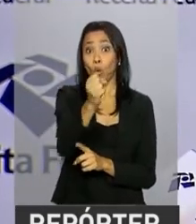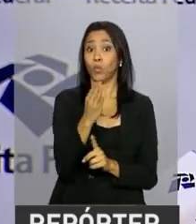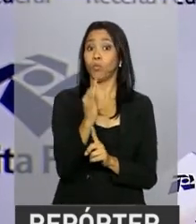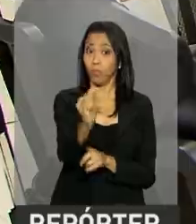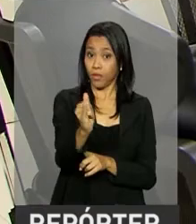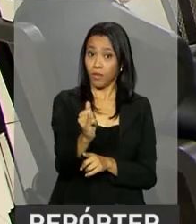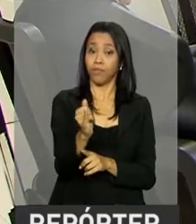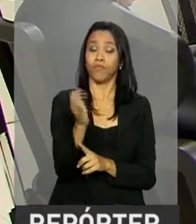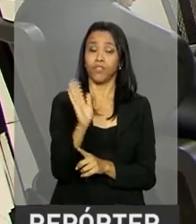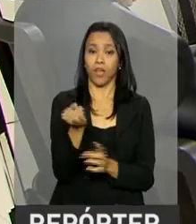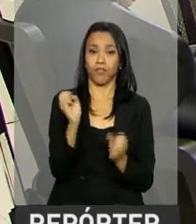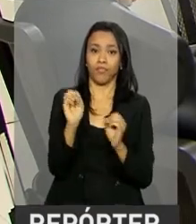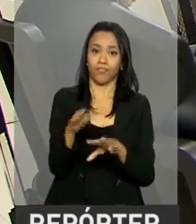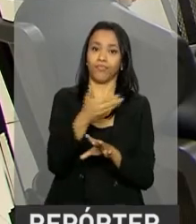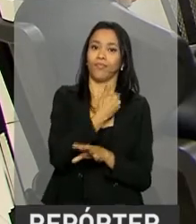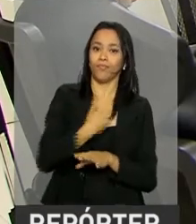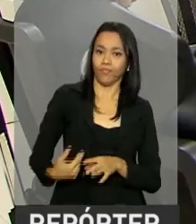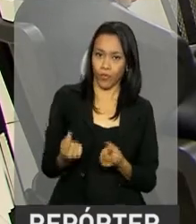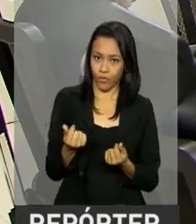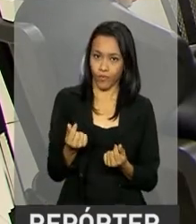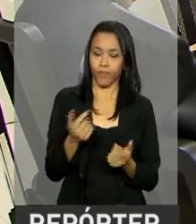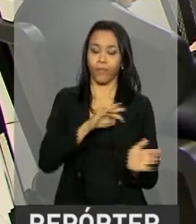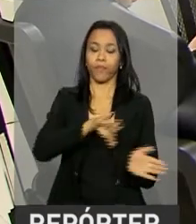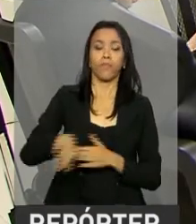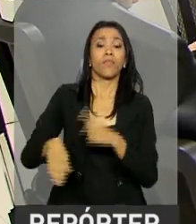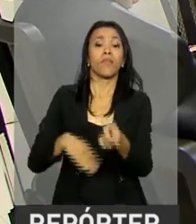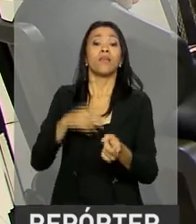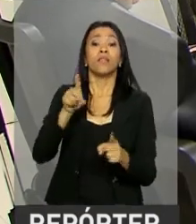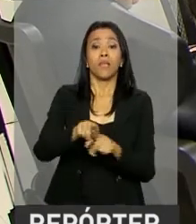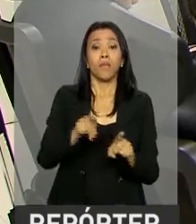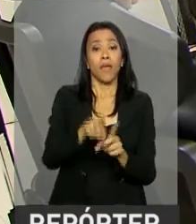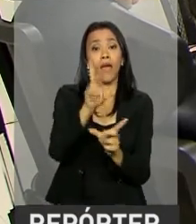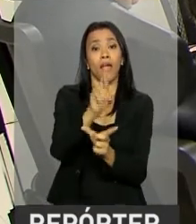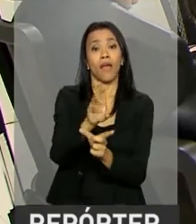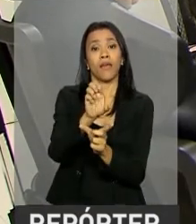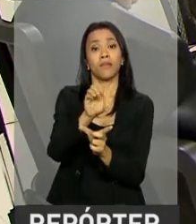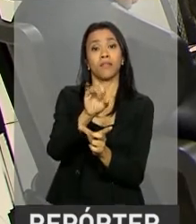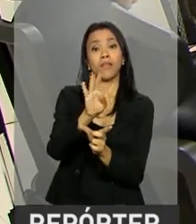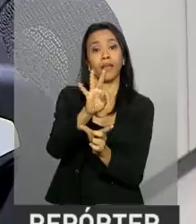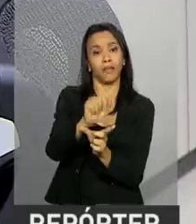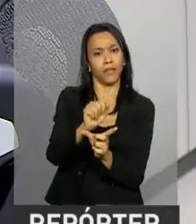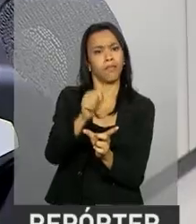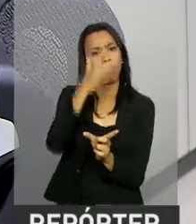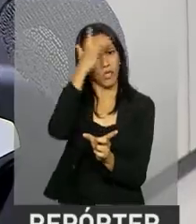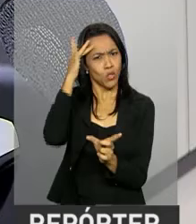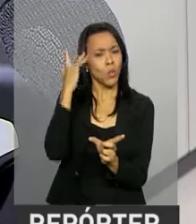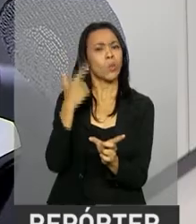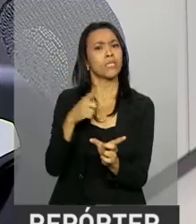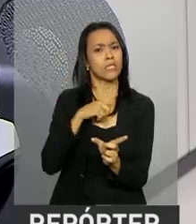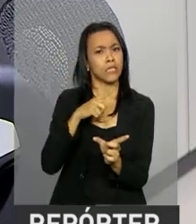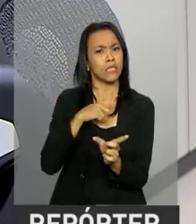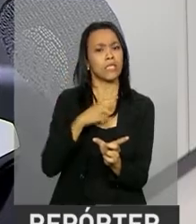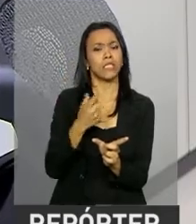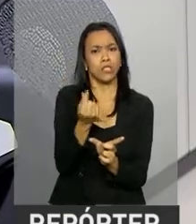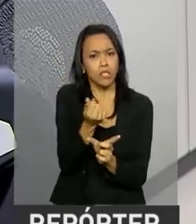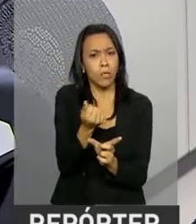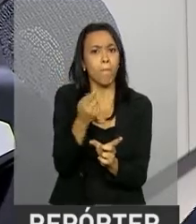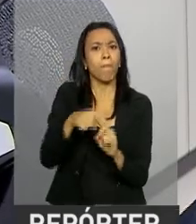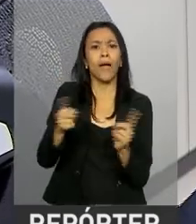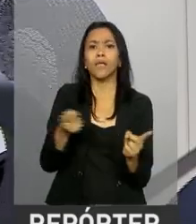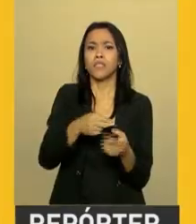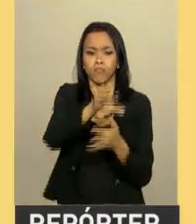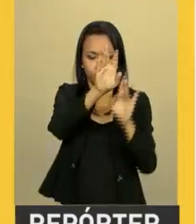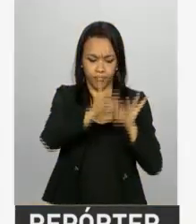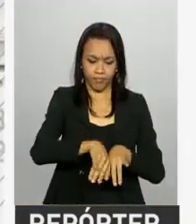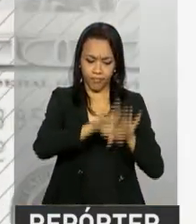de lançamento. Além das operações especiais, a Receita Federal está de olho nos brasileiros com recursos não declarados fora do